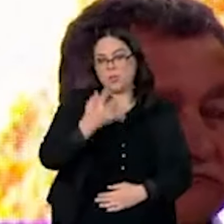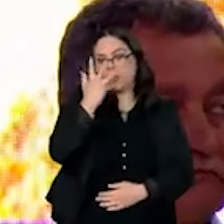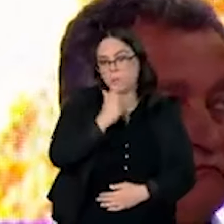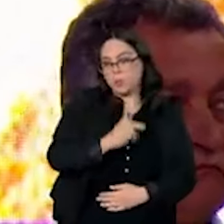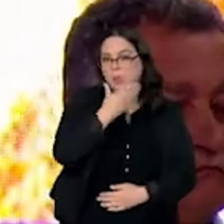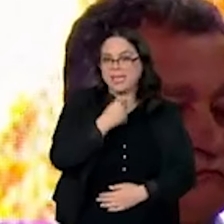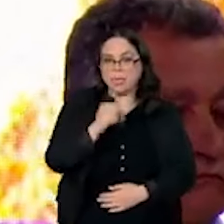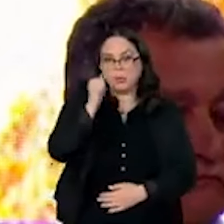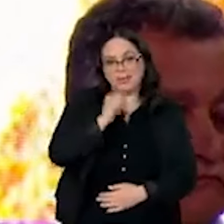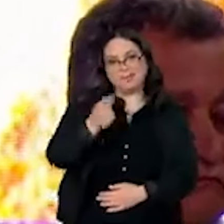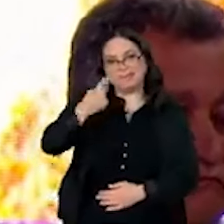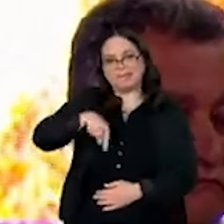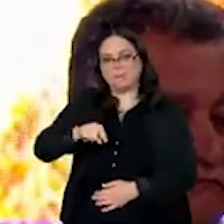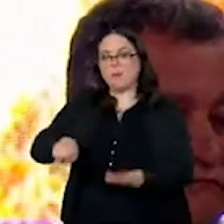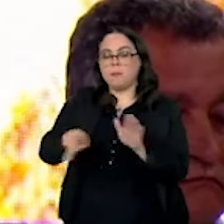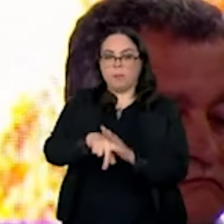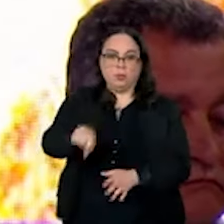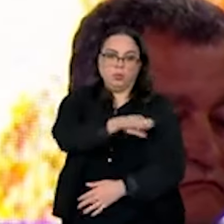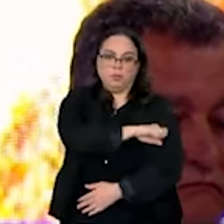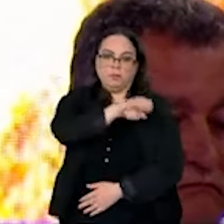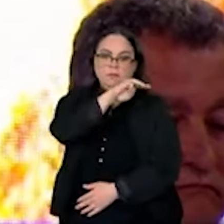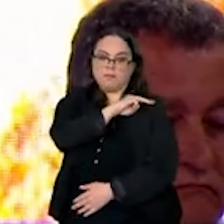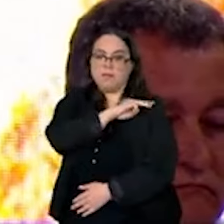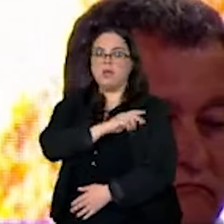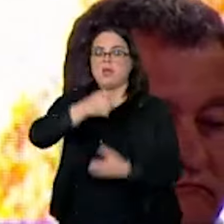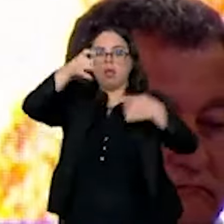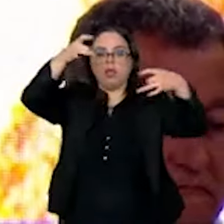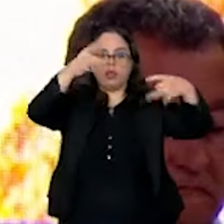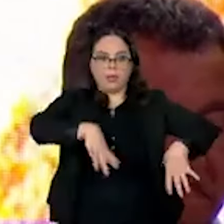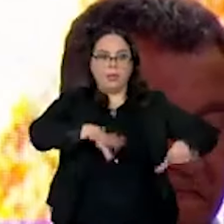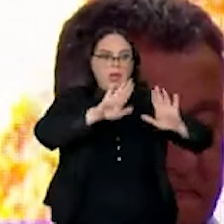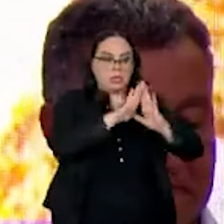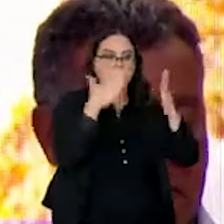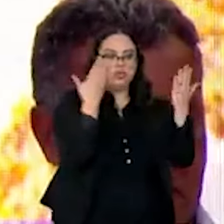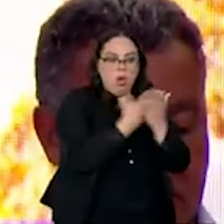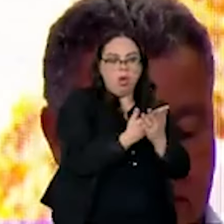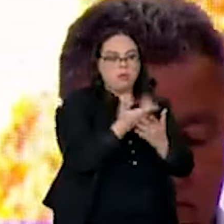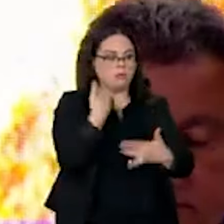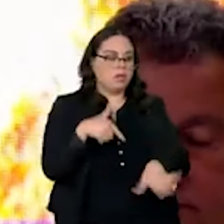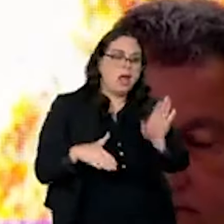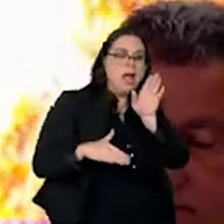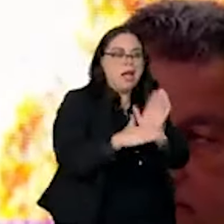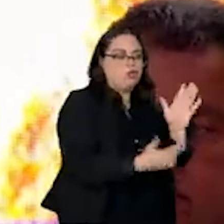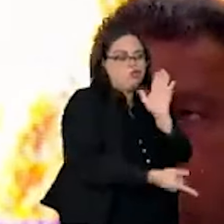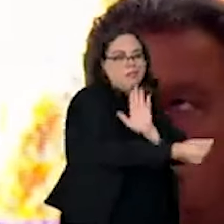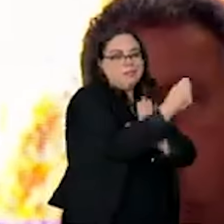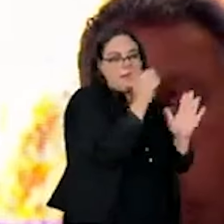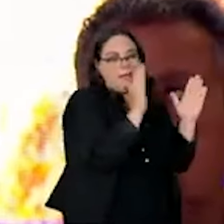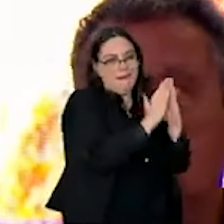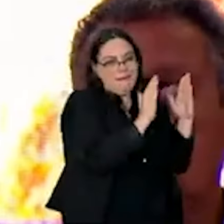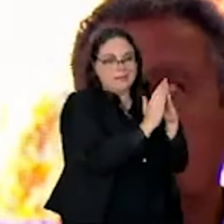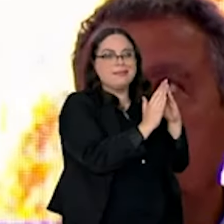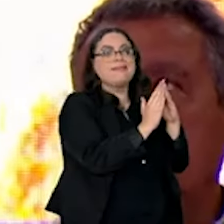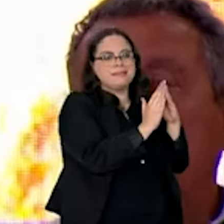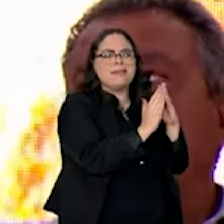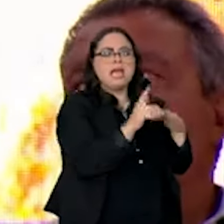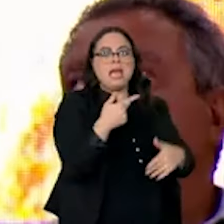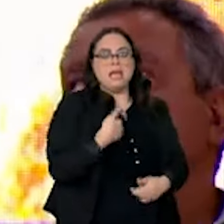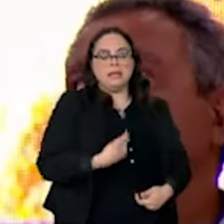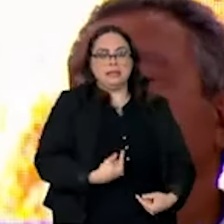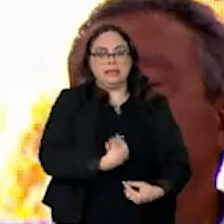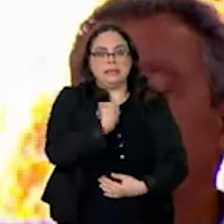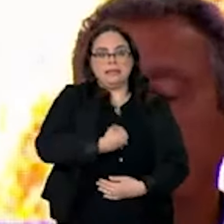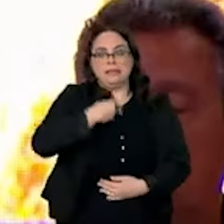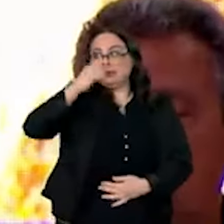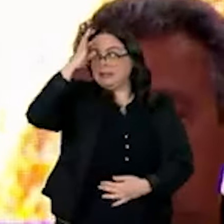meninos e meninas do ensino médio desistem da escola para ajudar no orçamento familiar. E eu fiquei